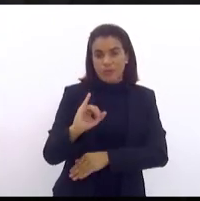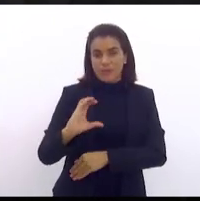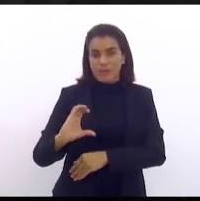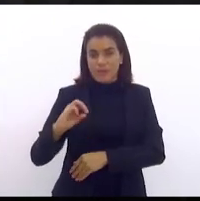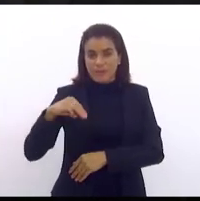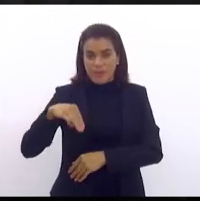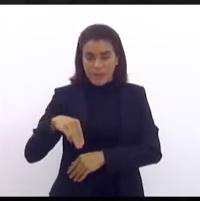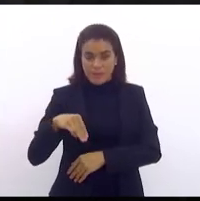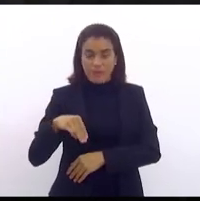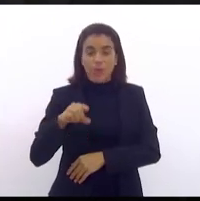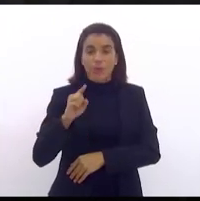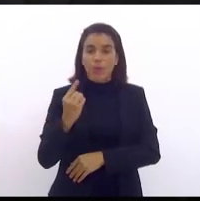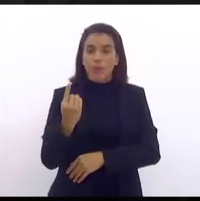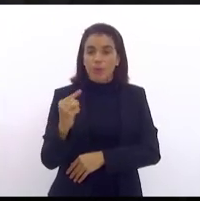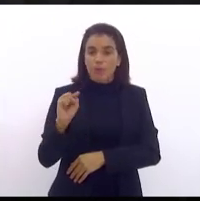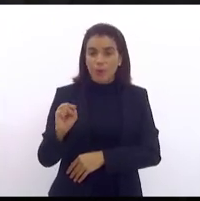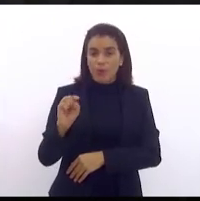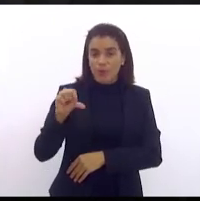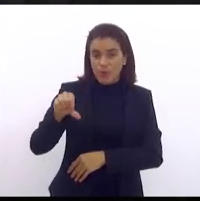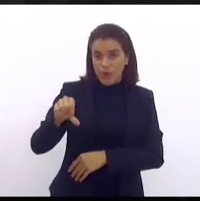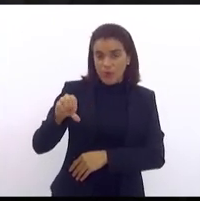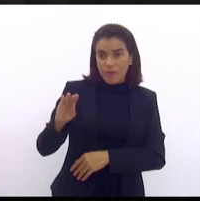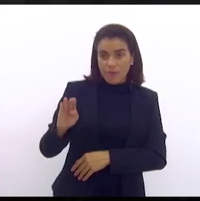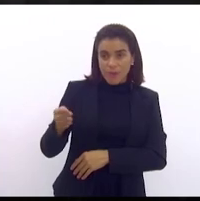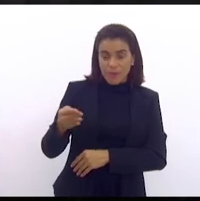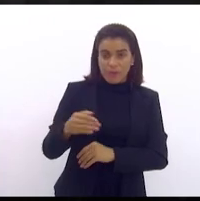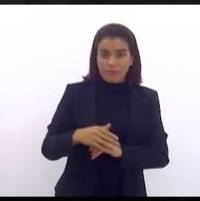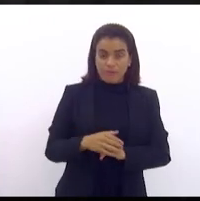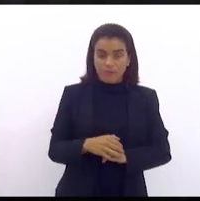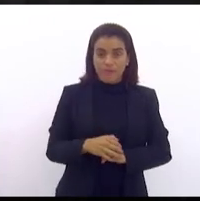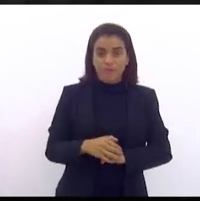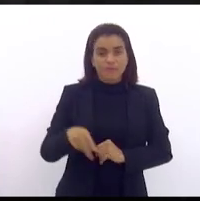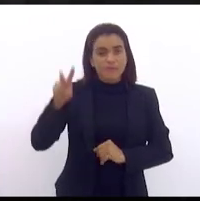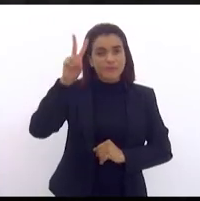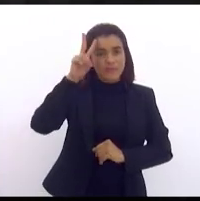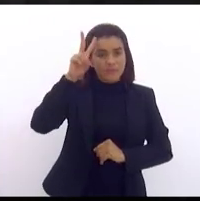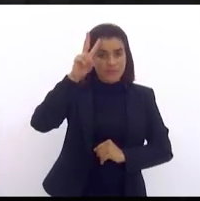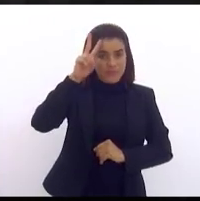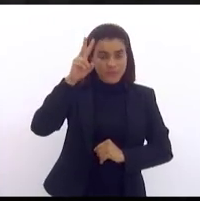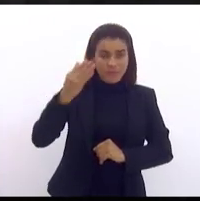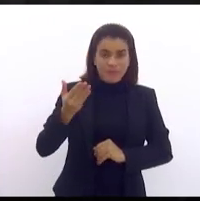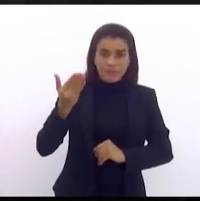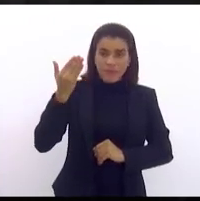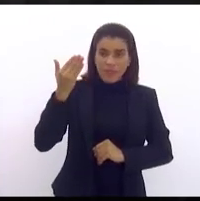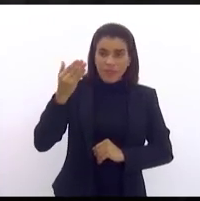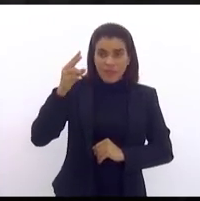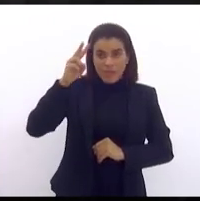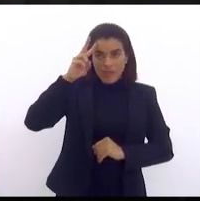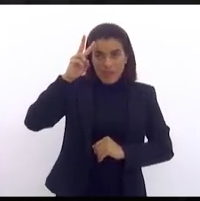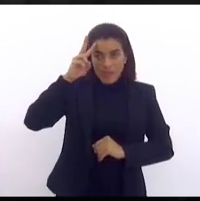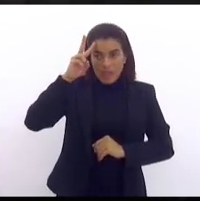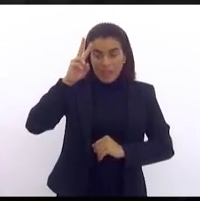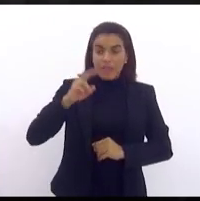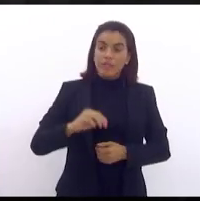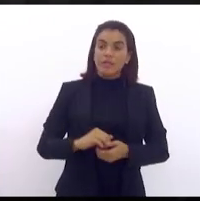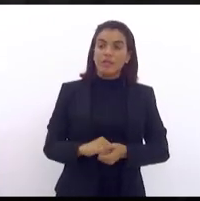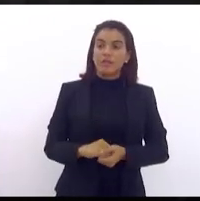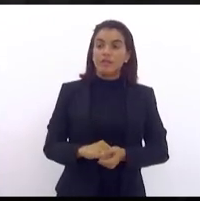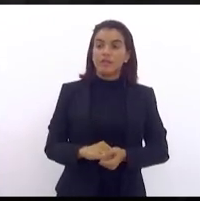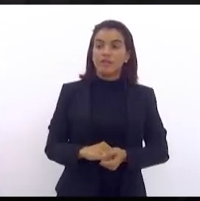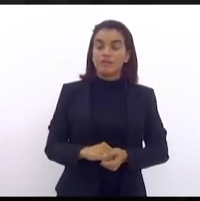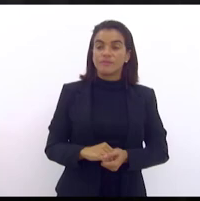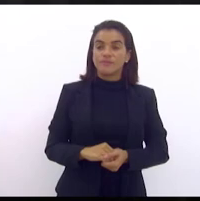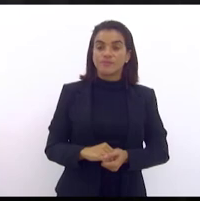1,9 bilhões deais e na segunda-feira deputada índia armelau